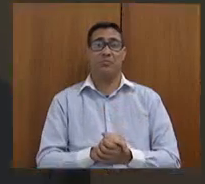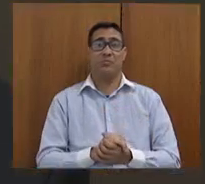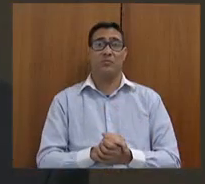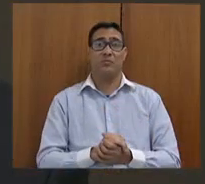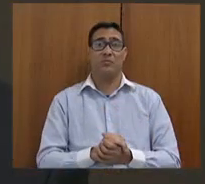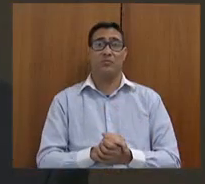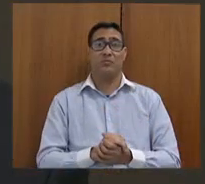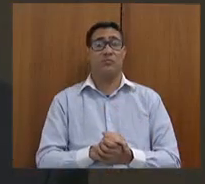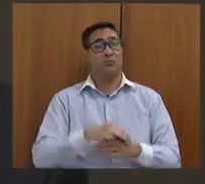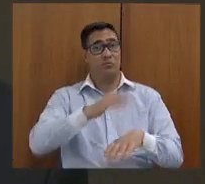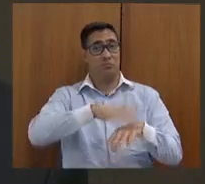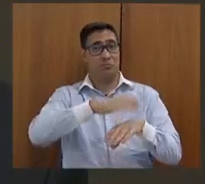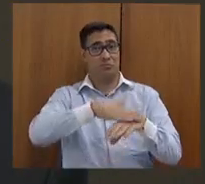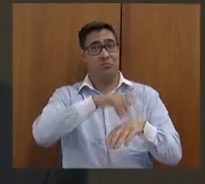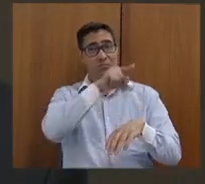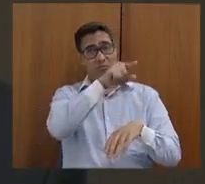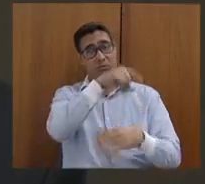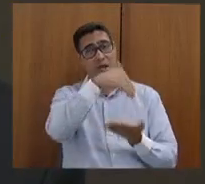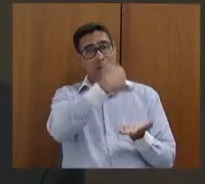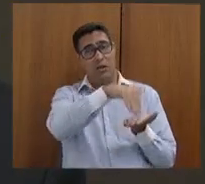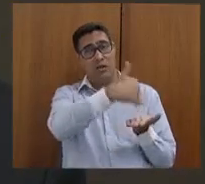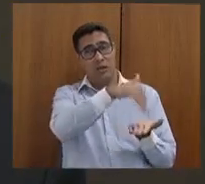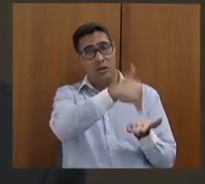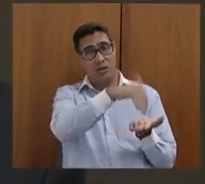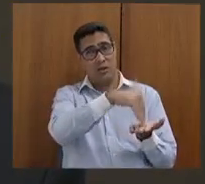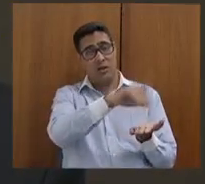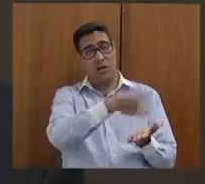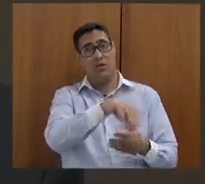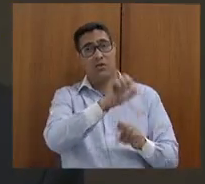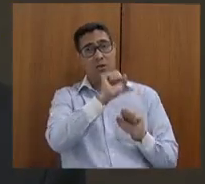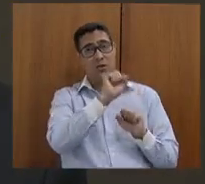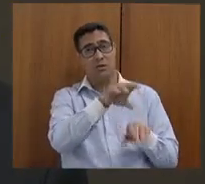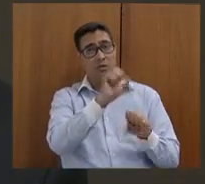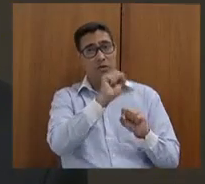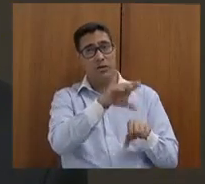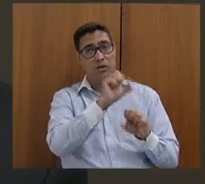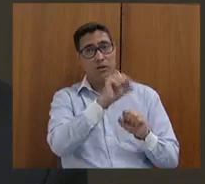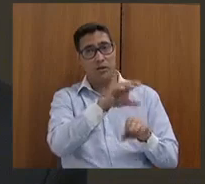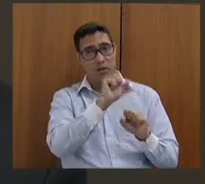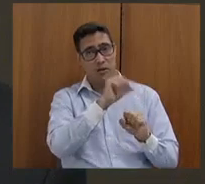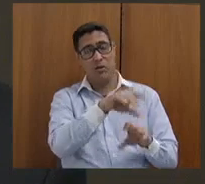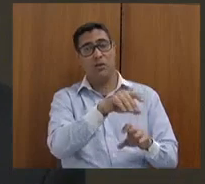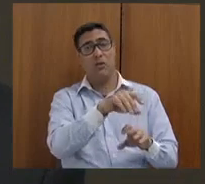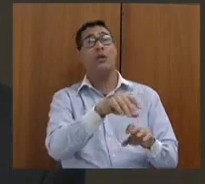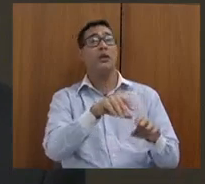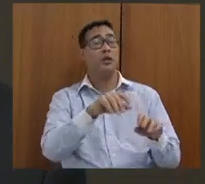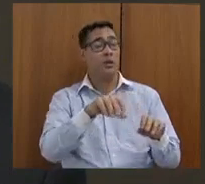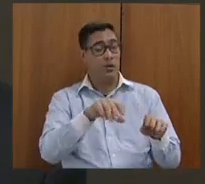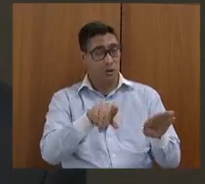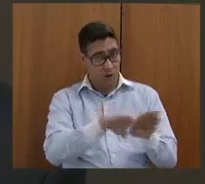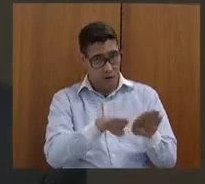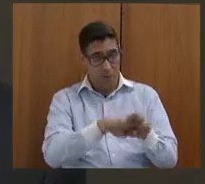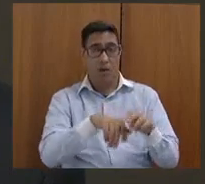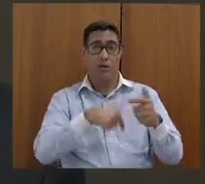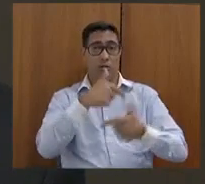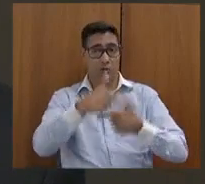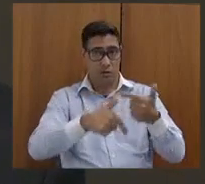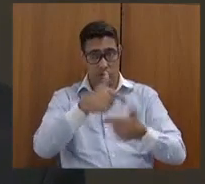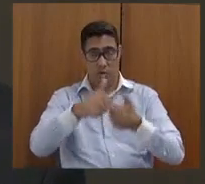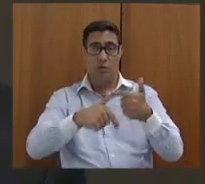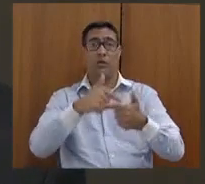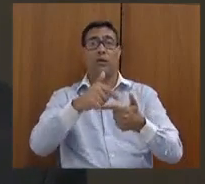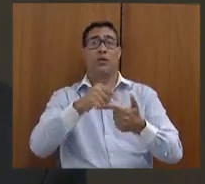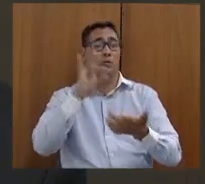e o senhor secretário como secretário de educação mas também como um servidor efetivo do Estado de Minas